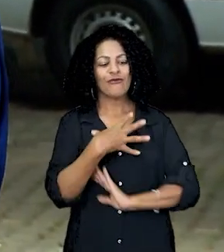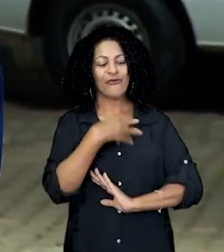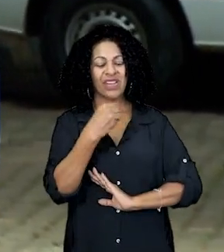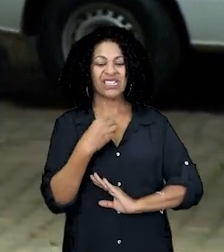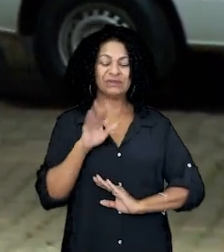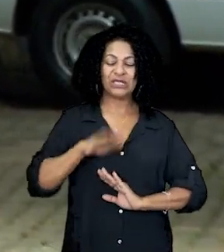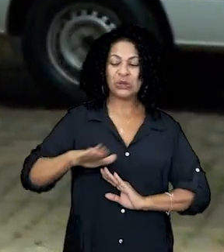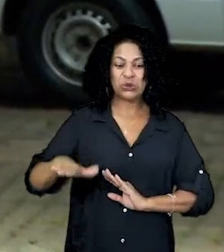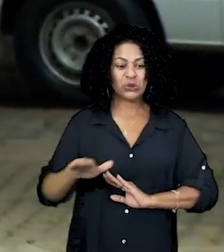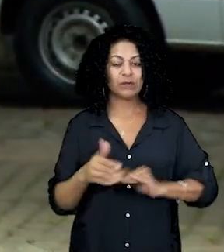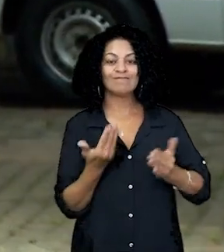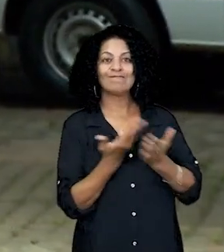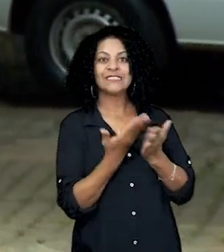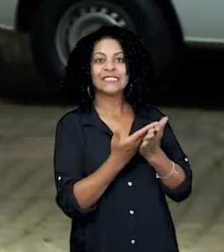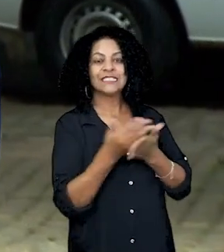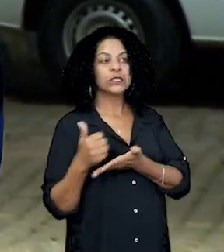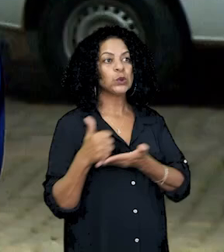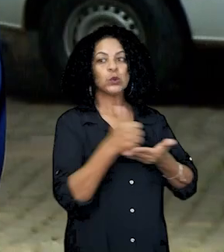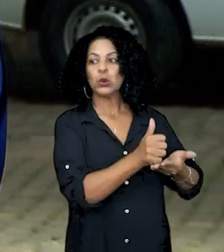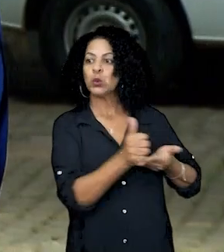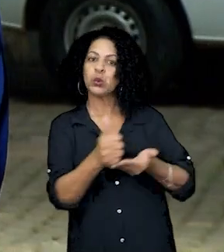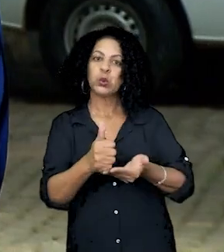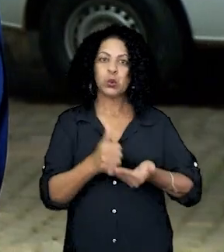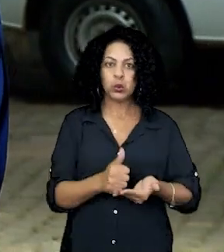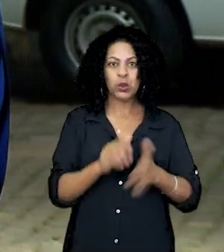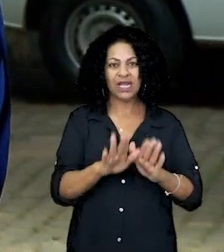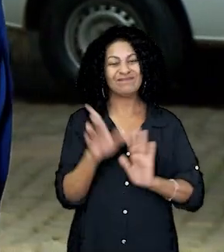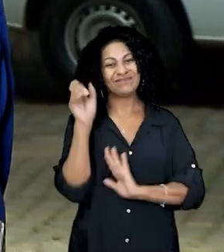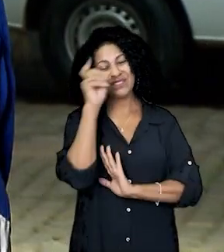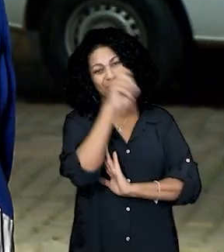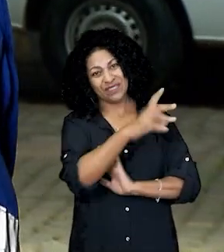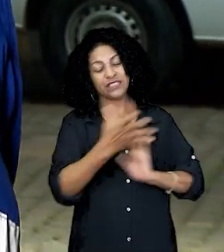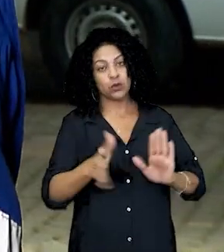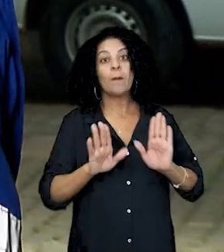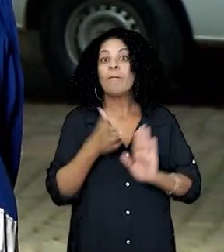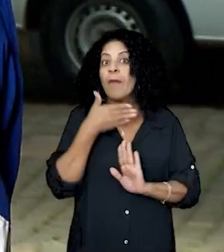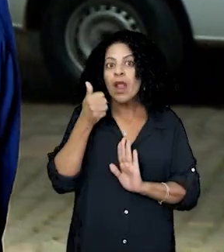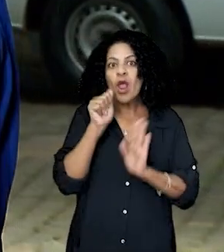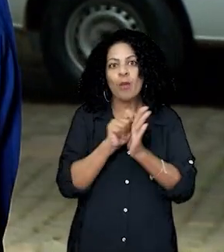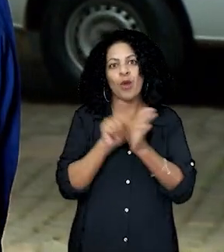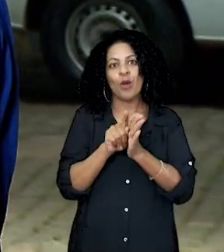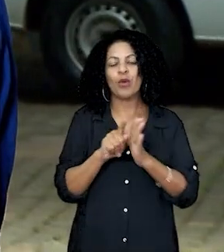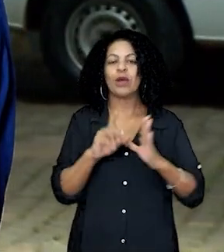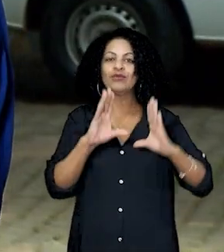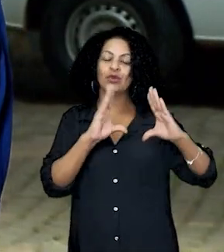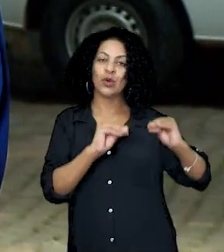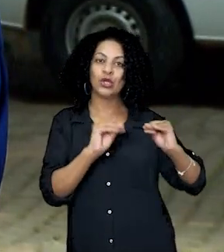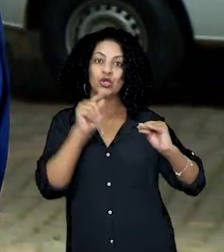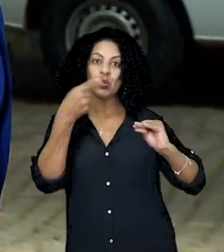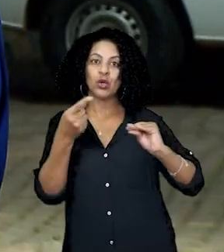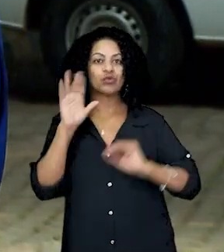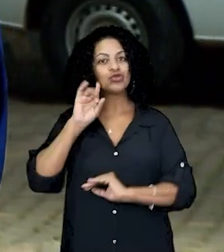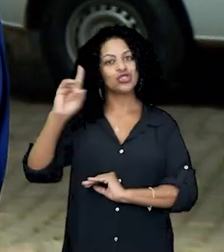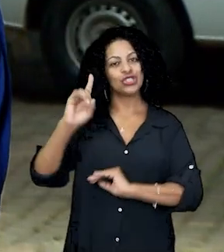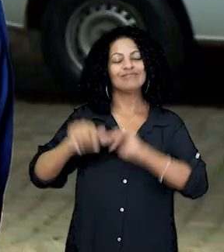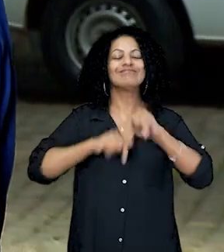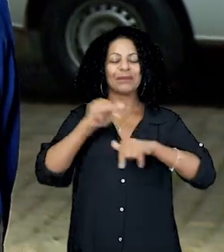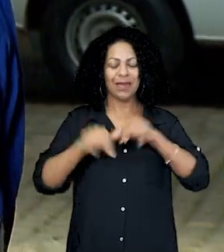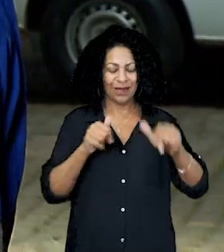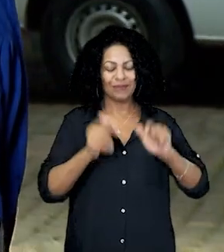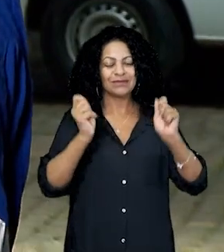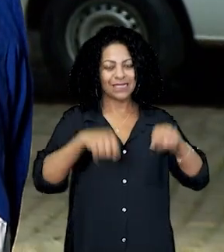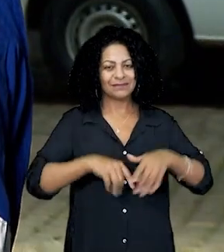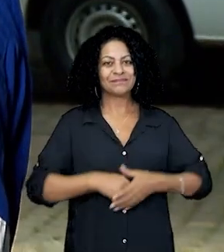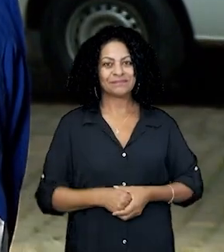meus filhos, com a escola dos filhos, acaba que ficando mais viável o meu tempo durante o